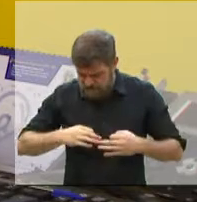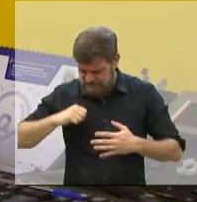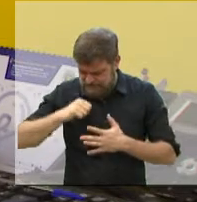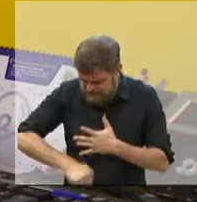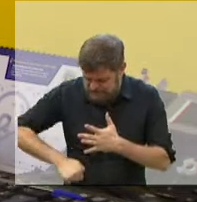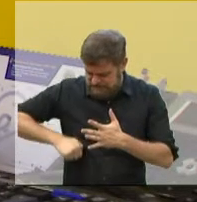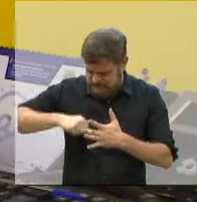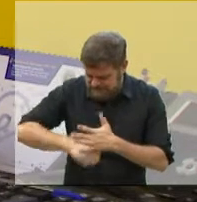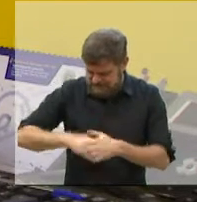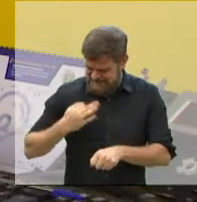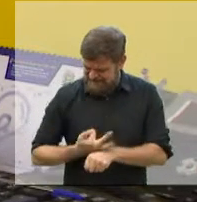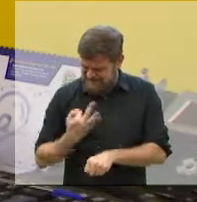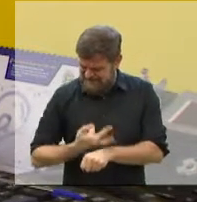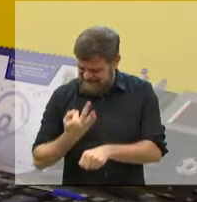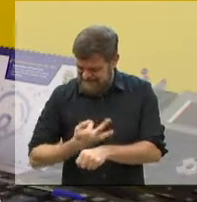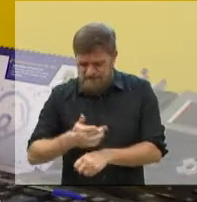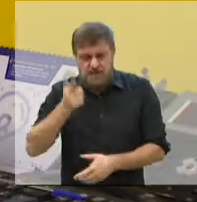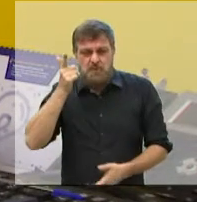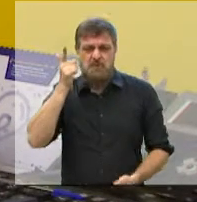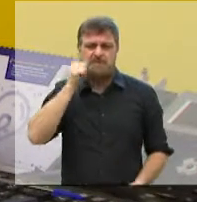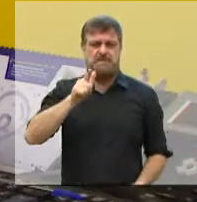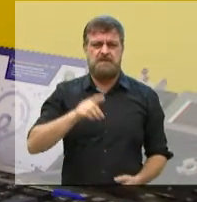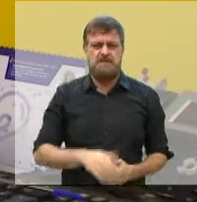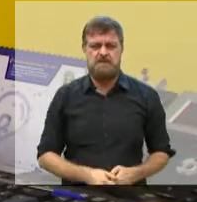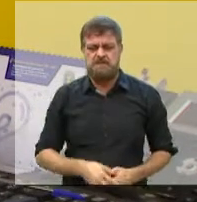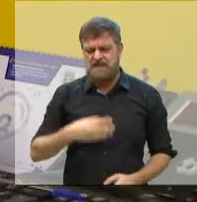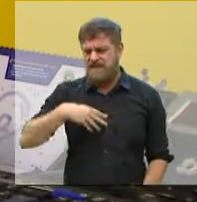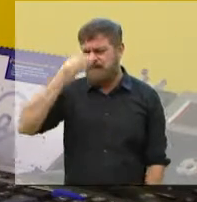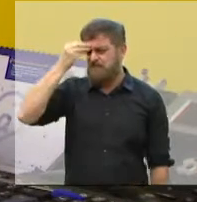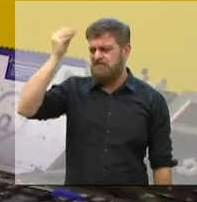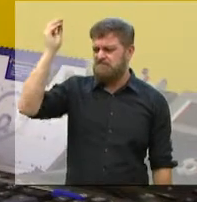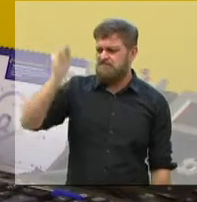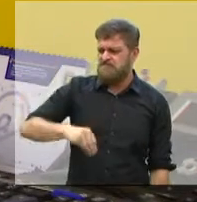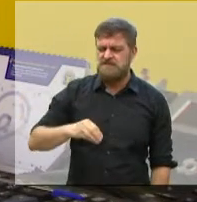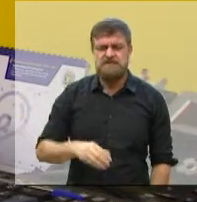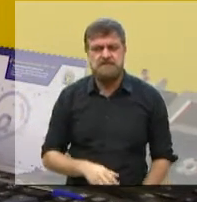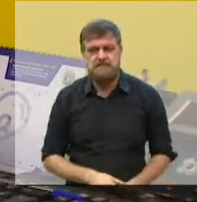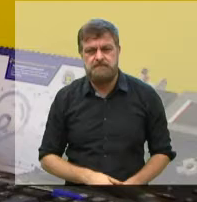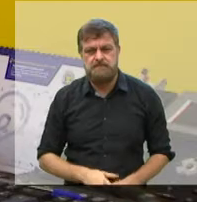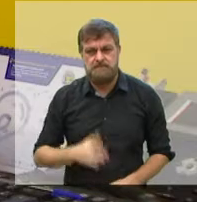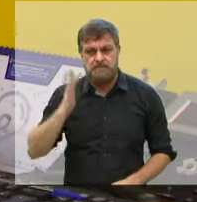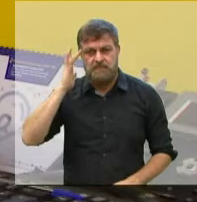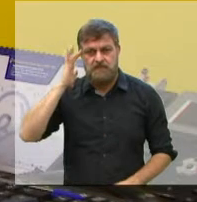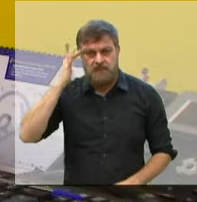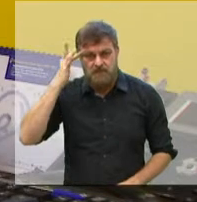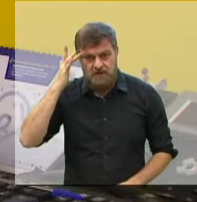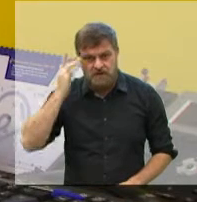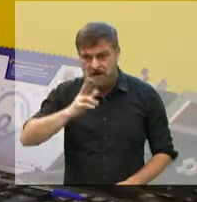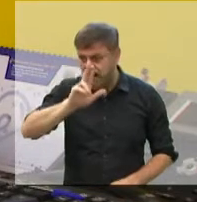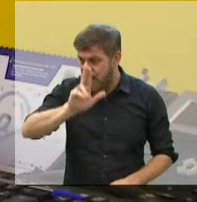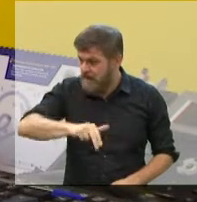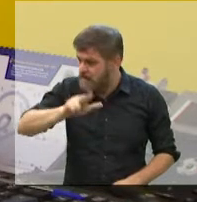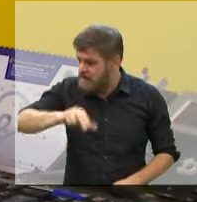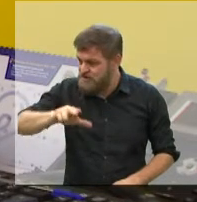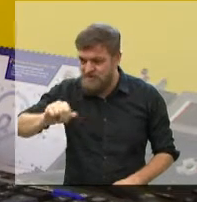tentando tanto e não estou conseguindo. Não, eu vou desistir. Mas eu acho que uma das coisas que a gente não deve